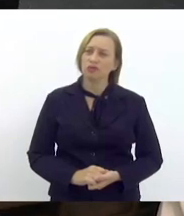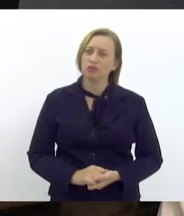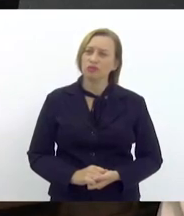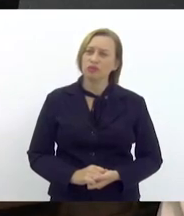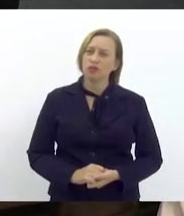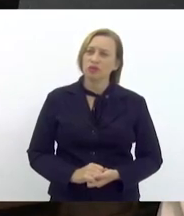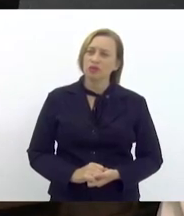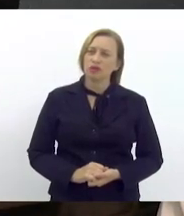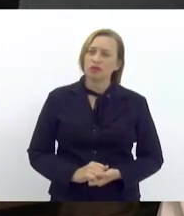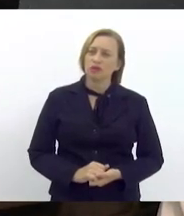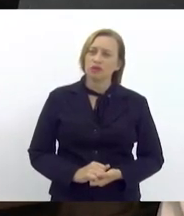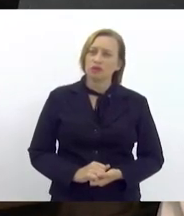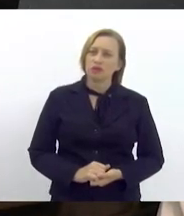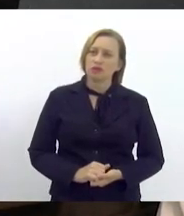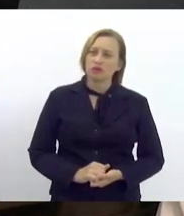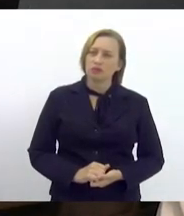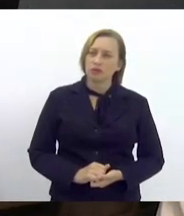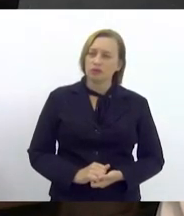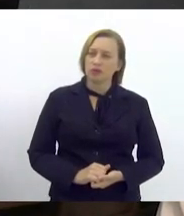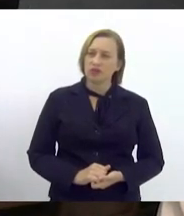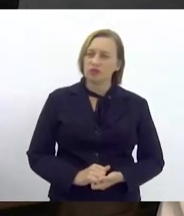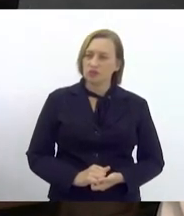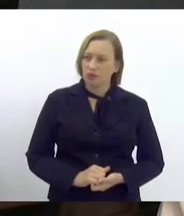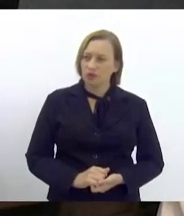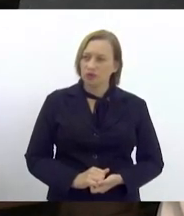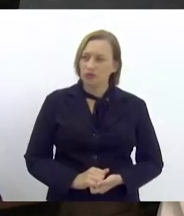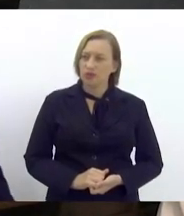deputado Andrezinho Siciliano por favor